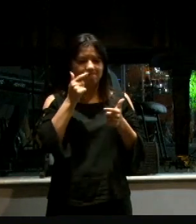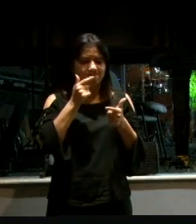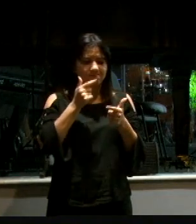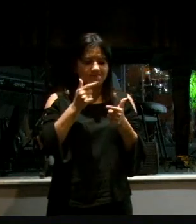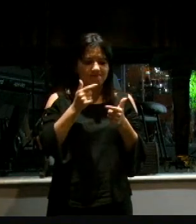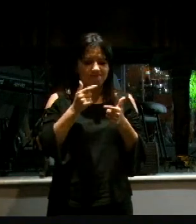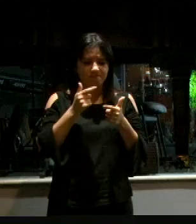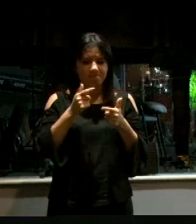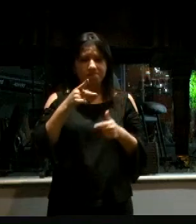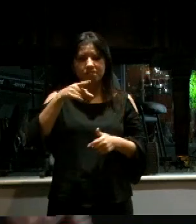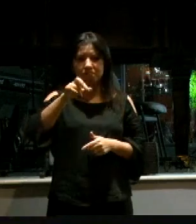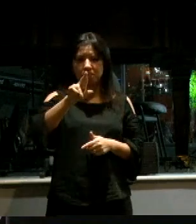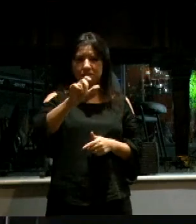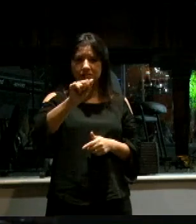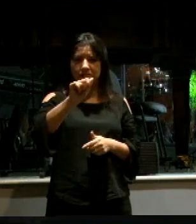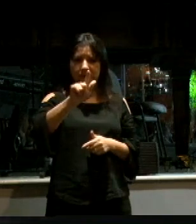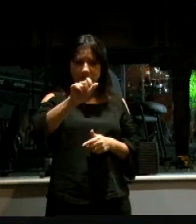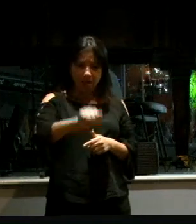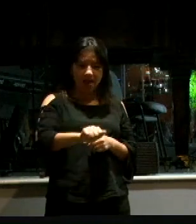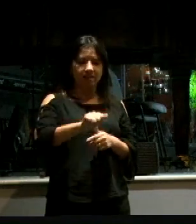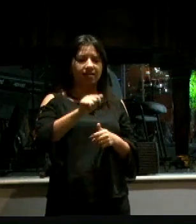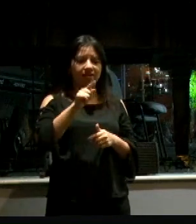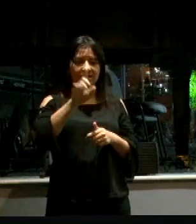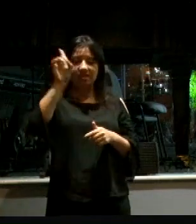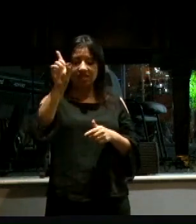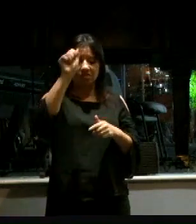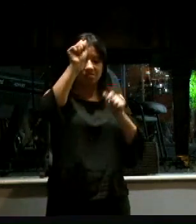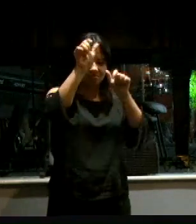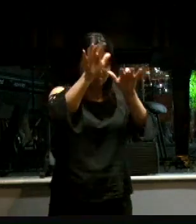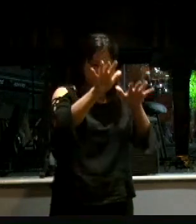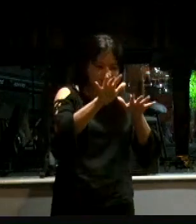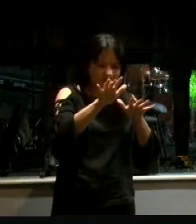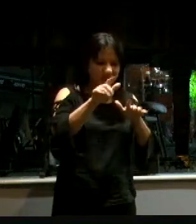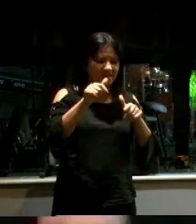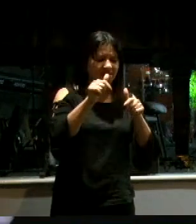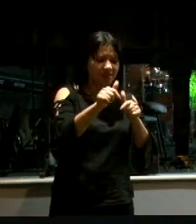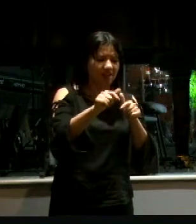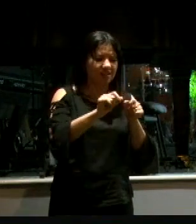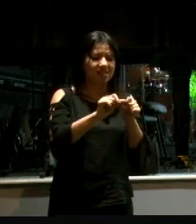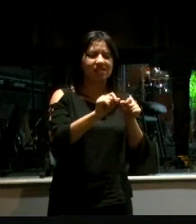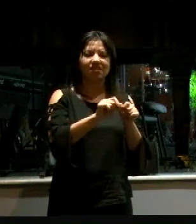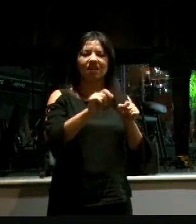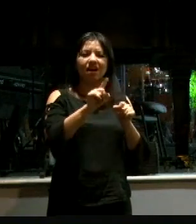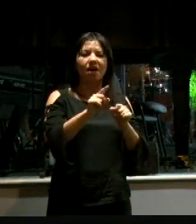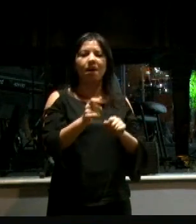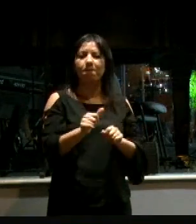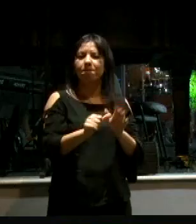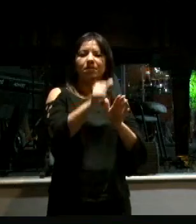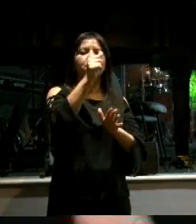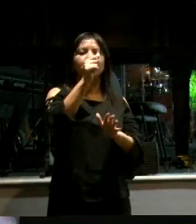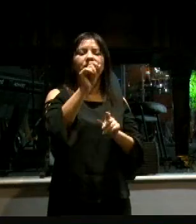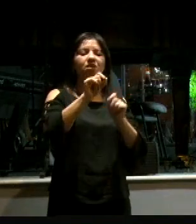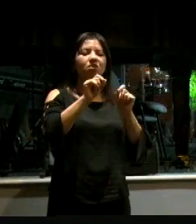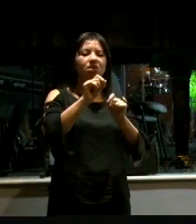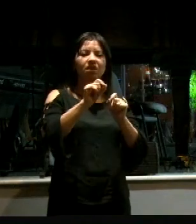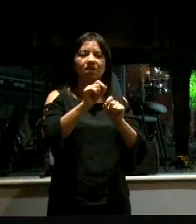é a praga da morte dos primogênitos, para envergonhar o maior de todos os deuses no Egito, que era o